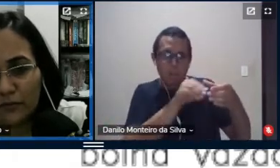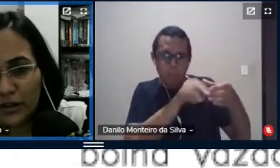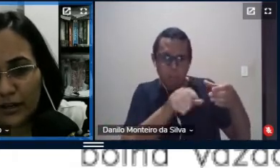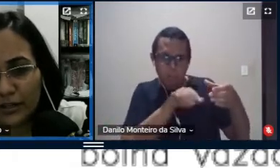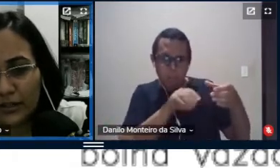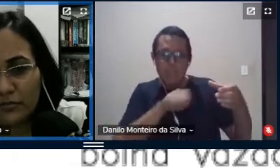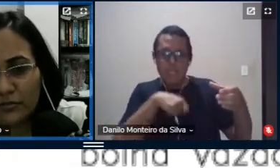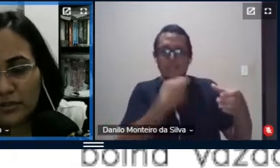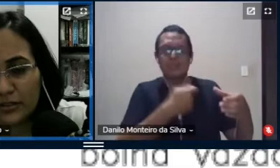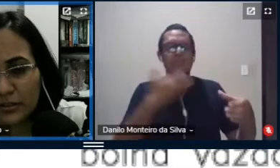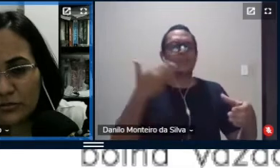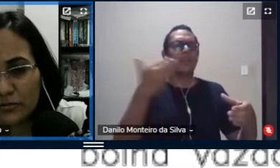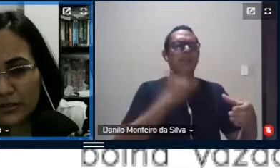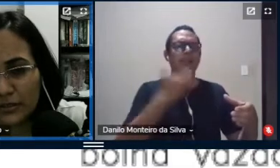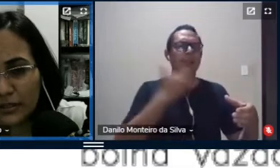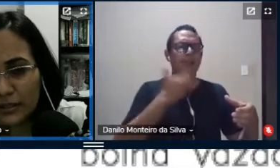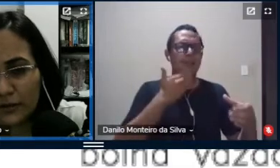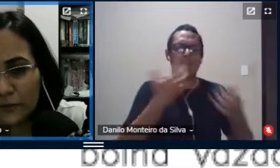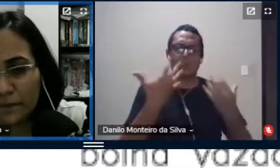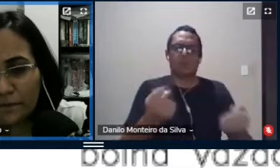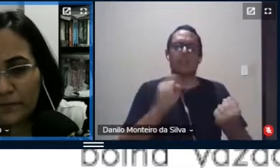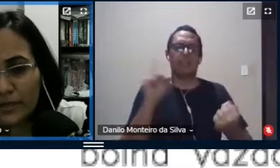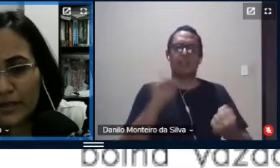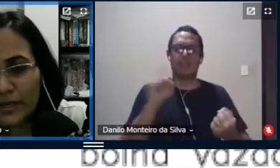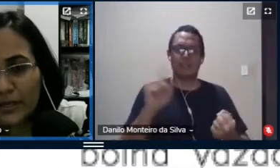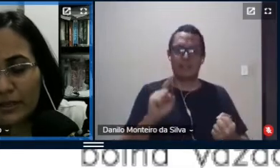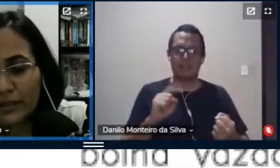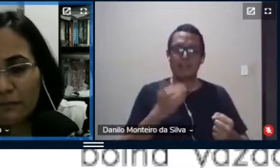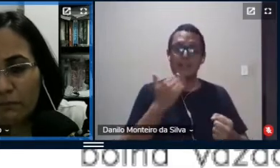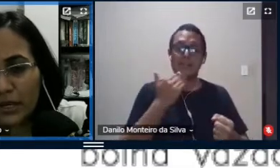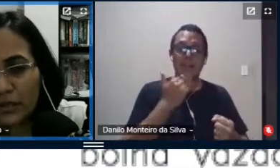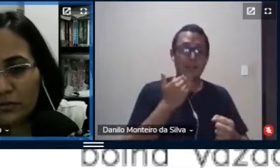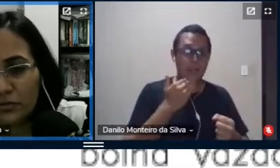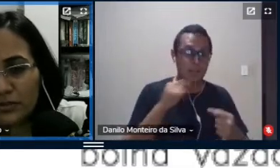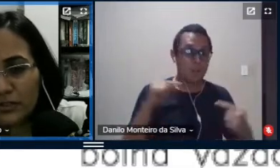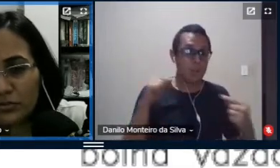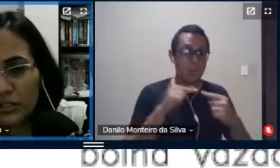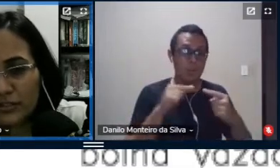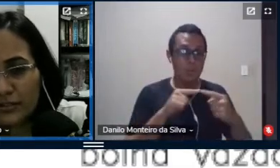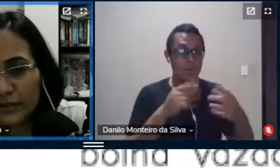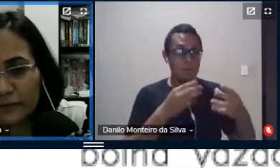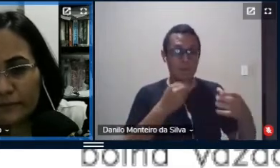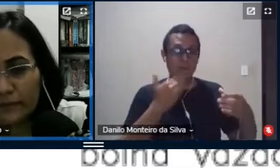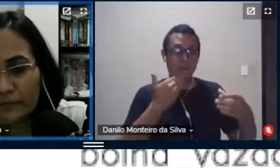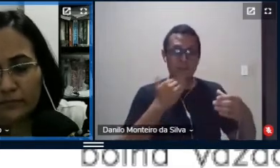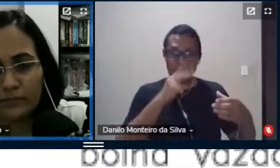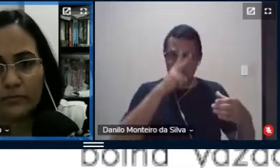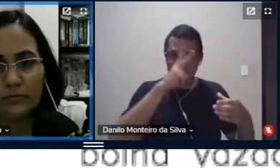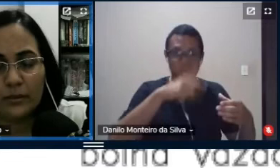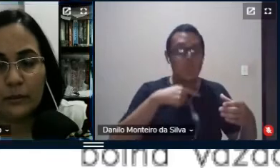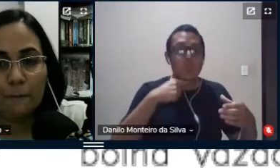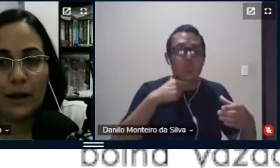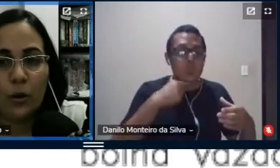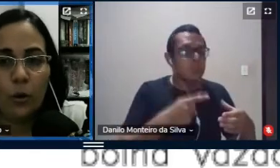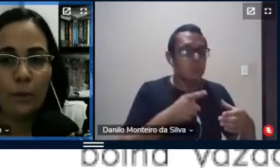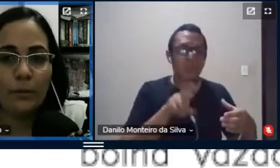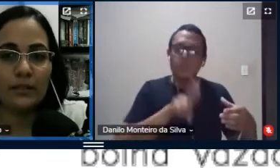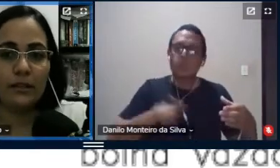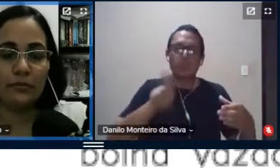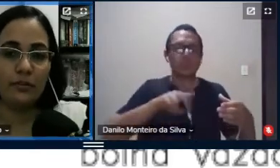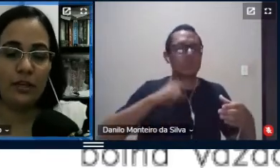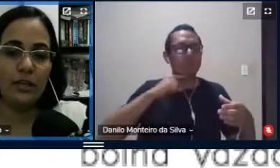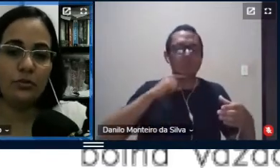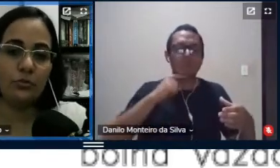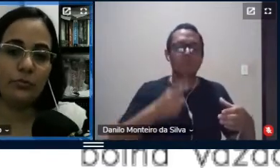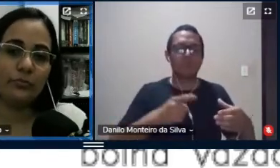uma falha que você tem no seu material que impede você de utilizar. Uma roupa